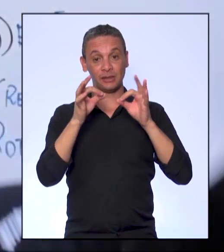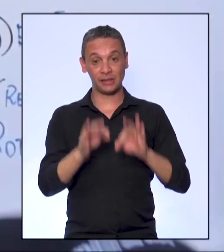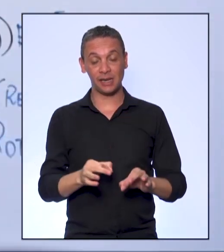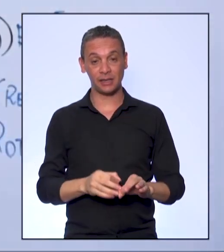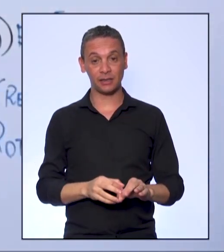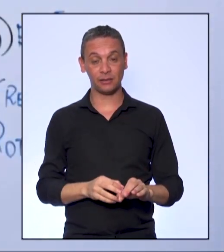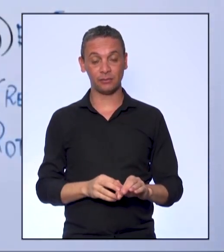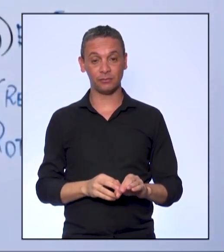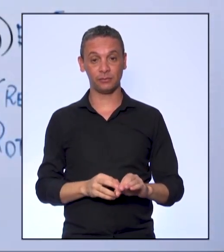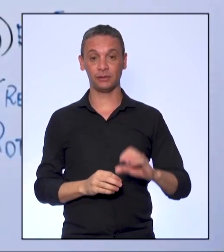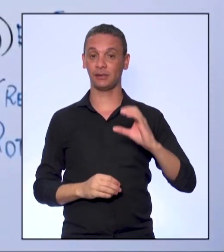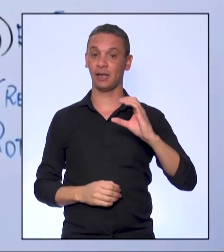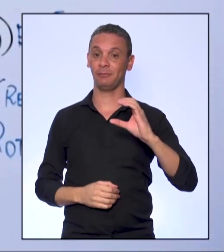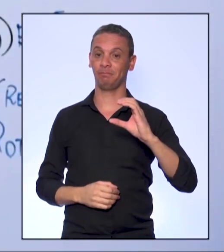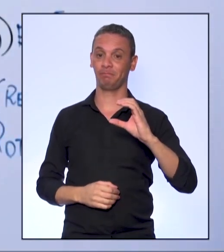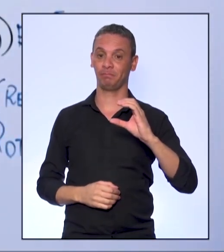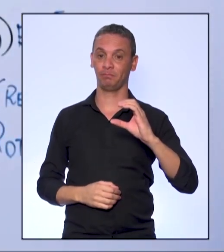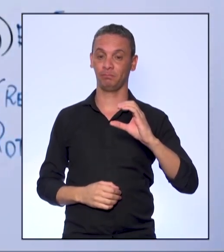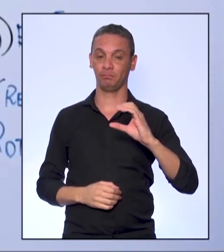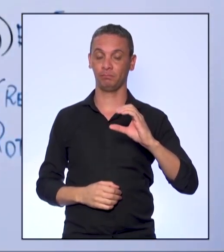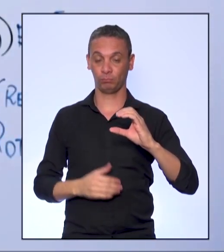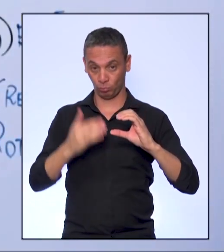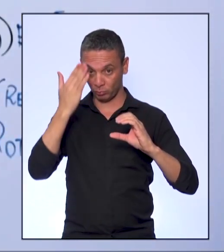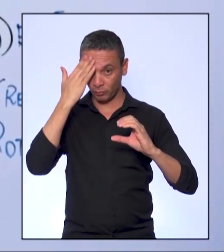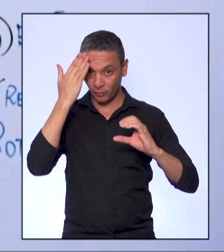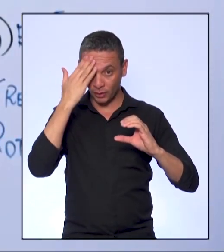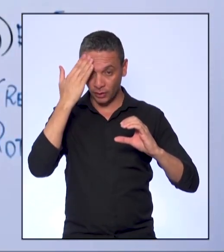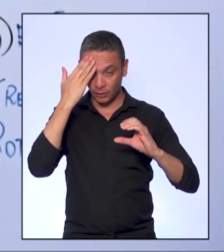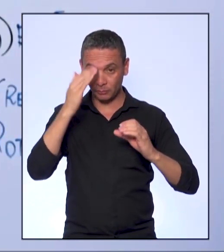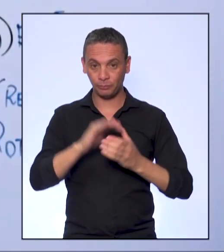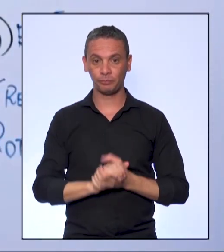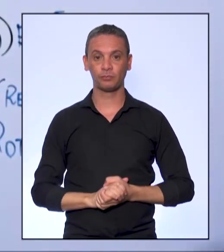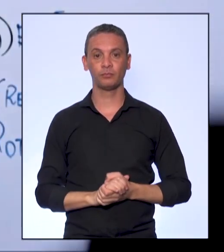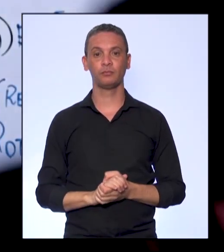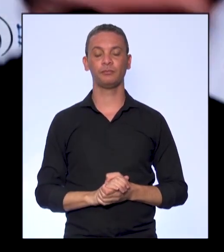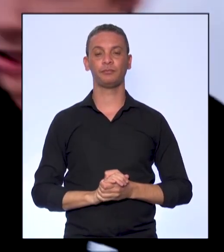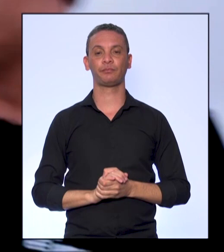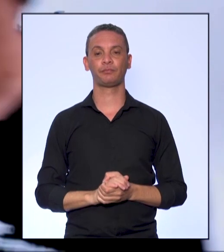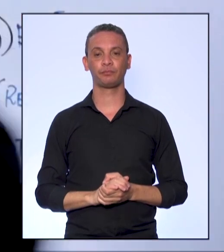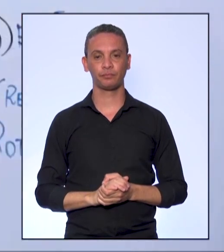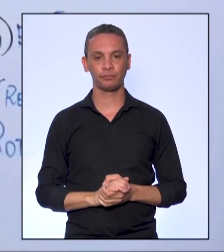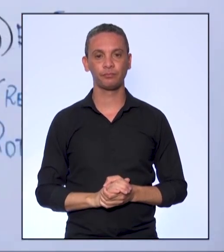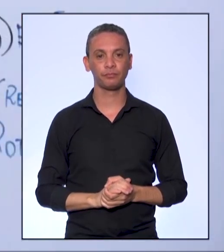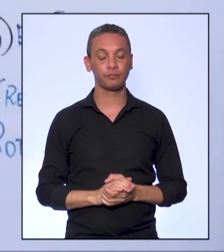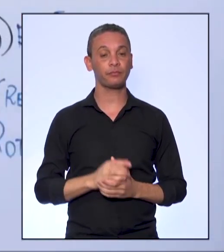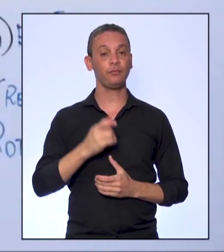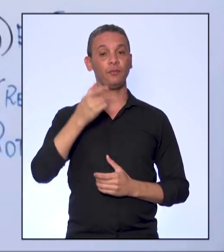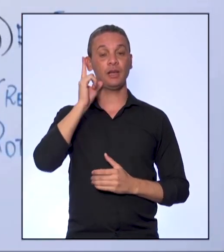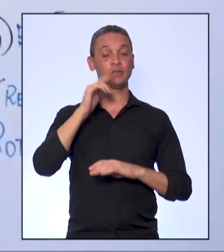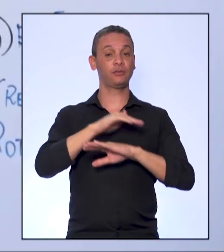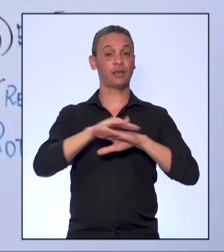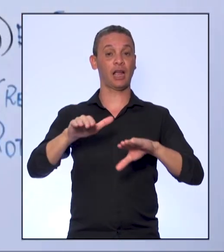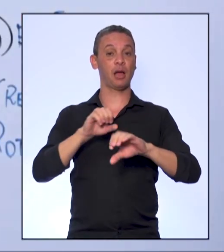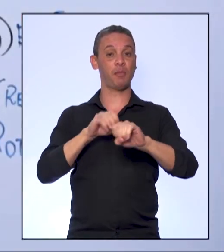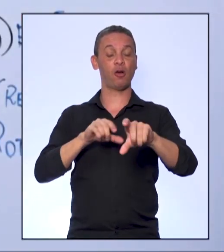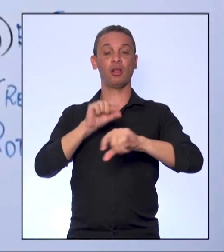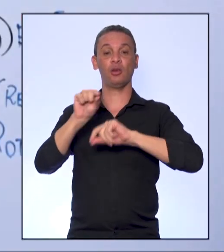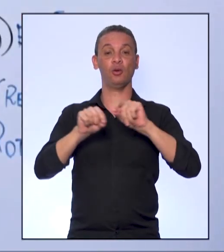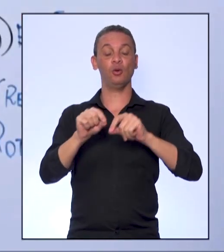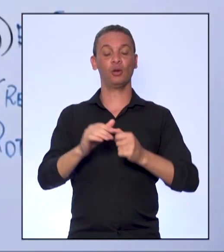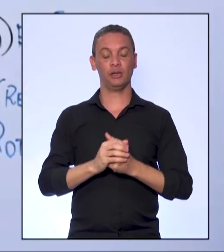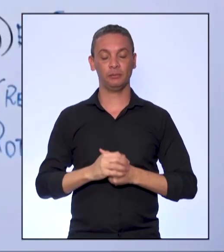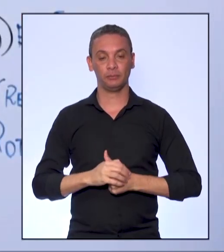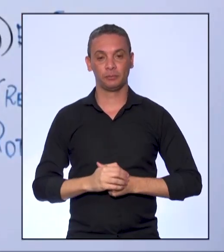letra C. Tudo bem? Bora voltar para cá. Antes de acabar a nossa aula, a gente tem um